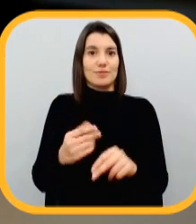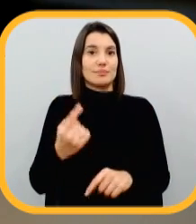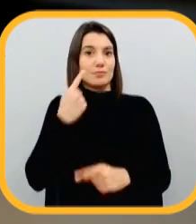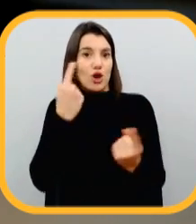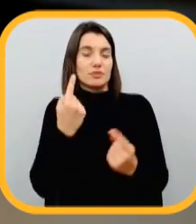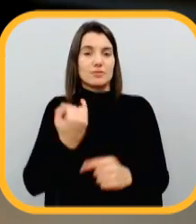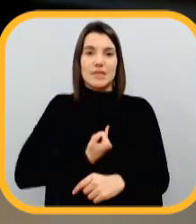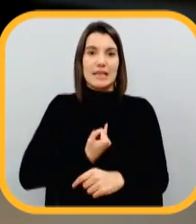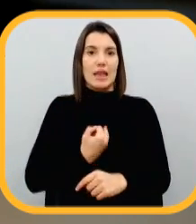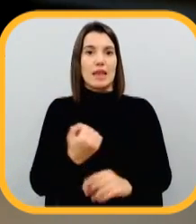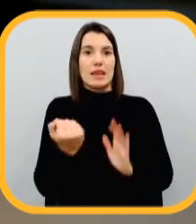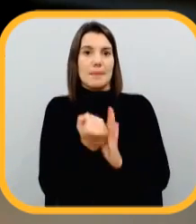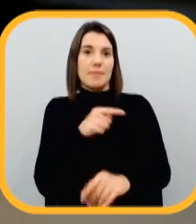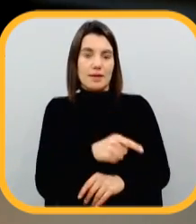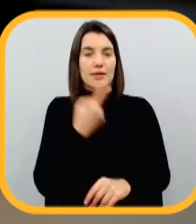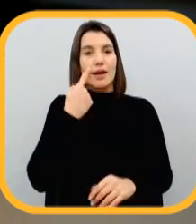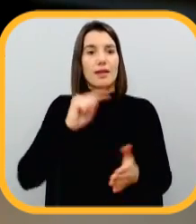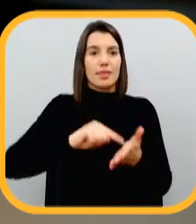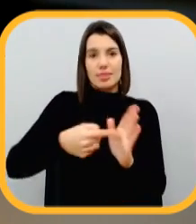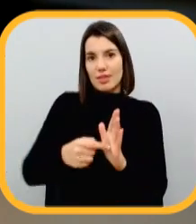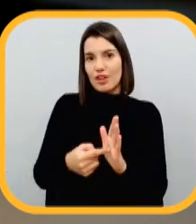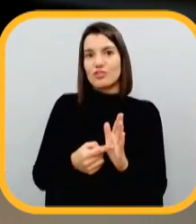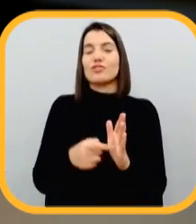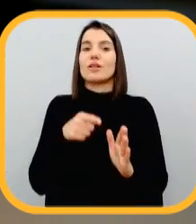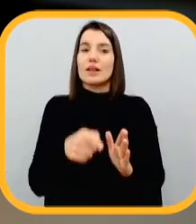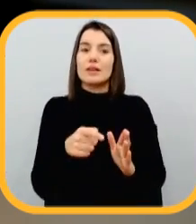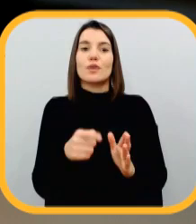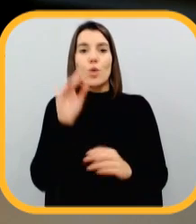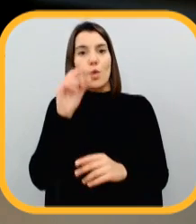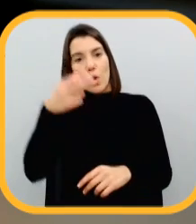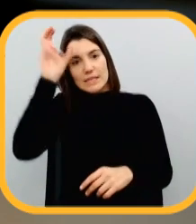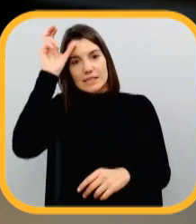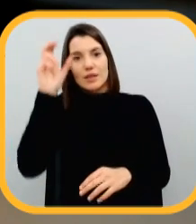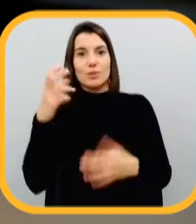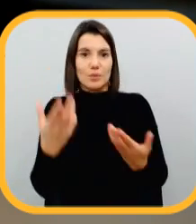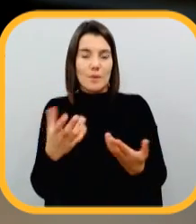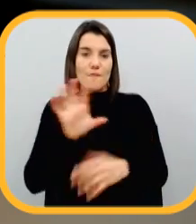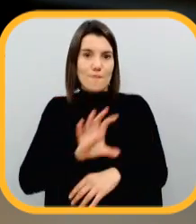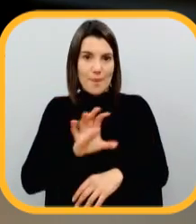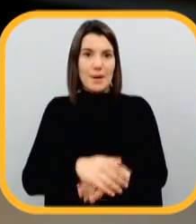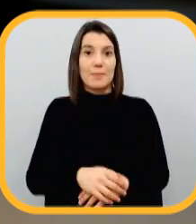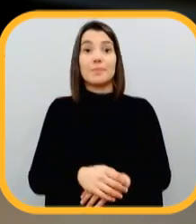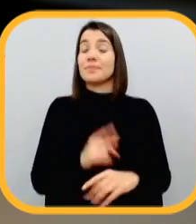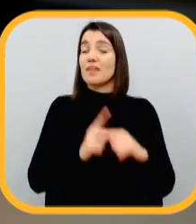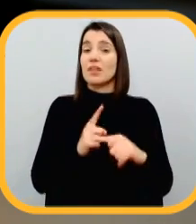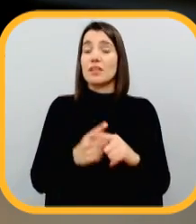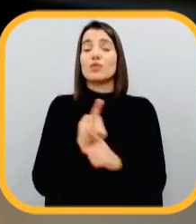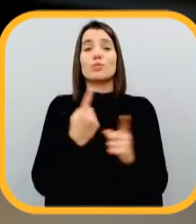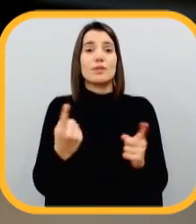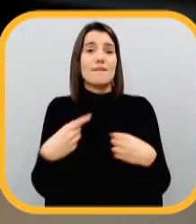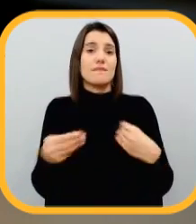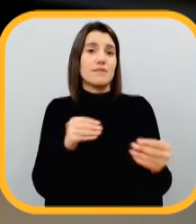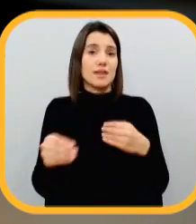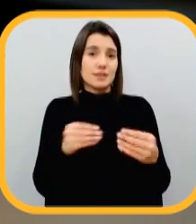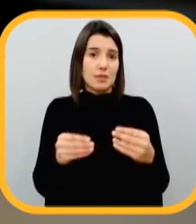da identidade corporativa, em testes de publicidade ou em testes de conceito. As vantagens passam essencialmente